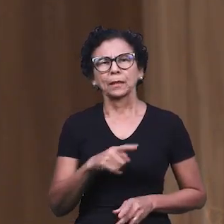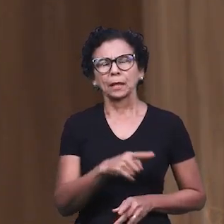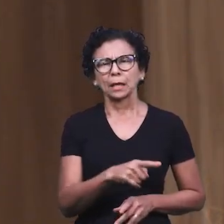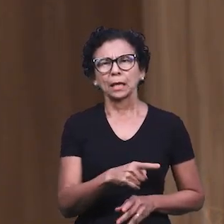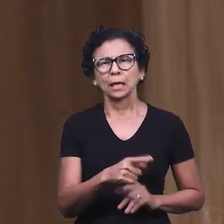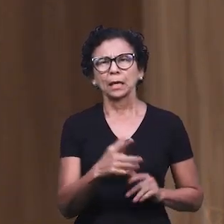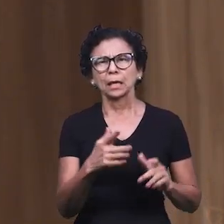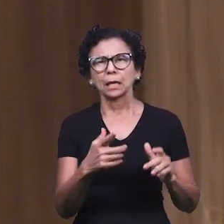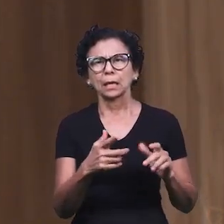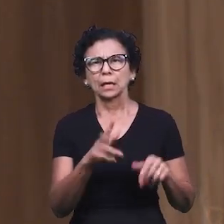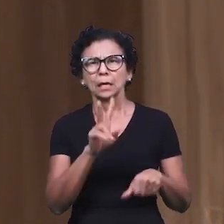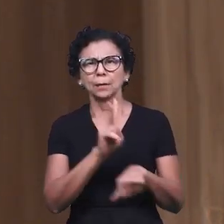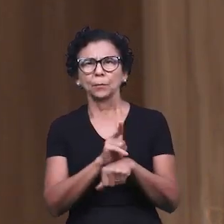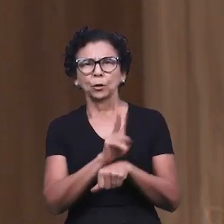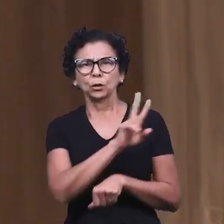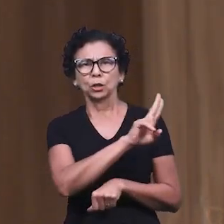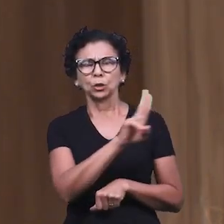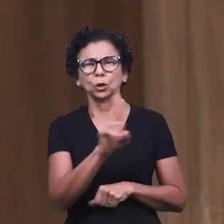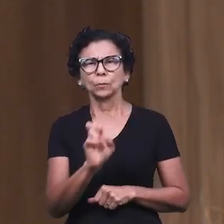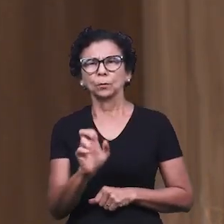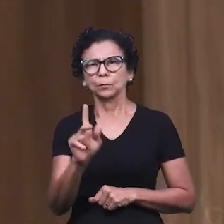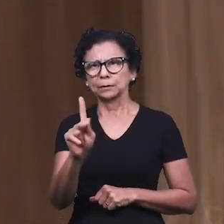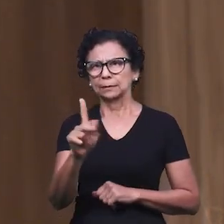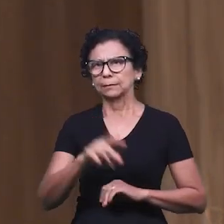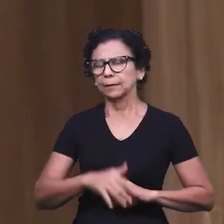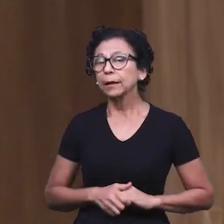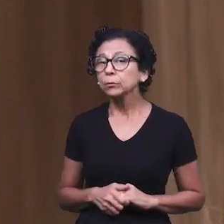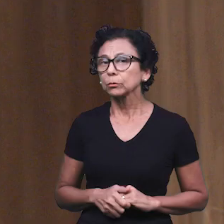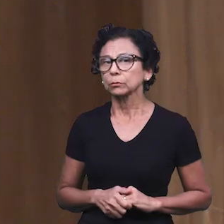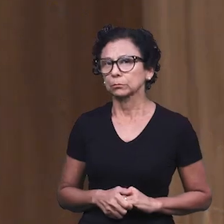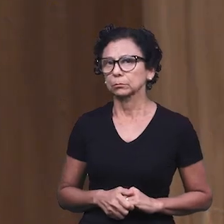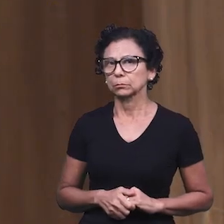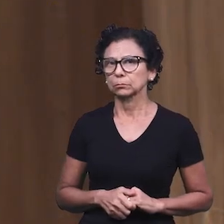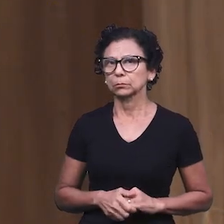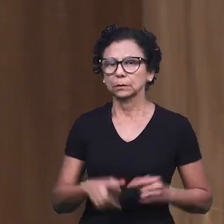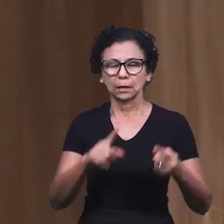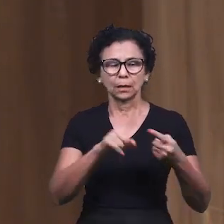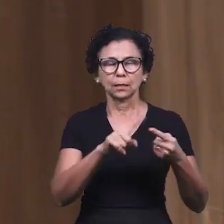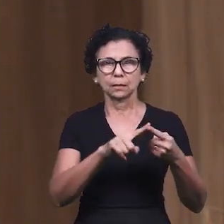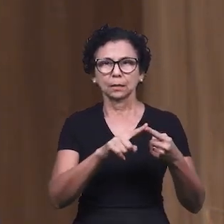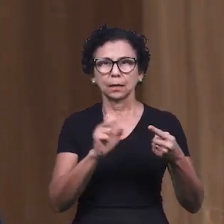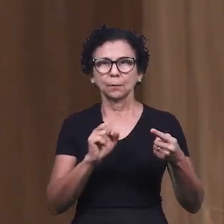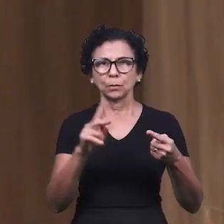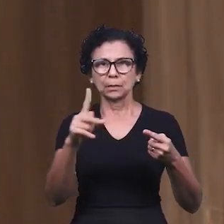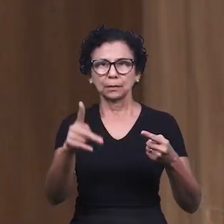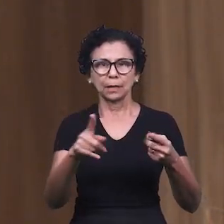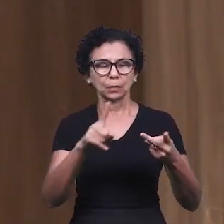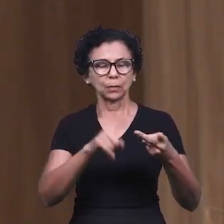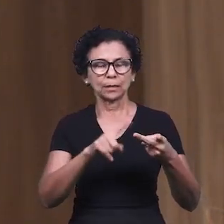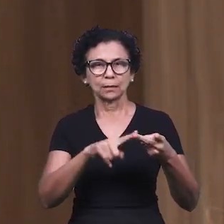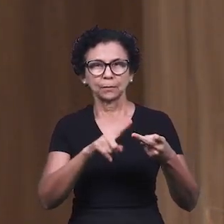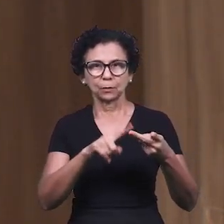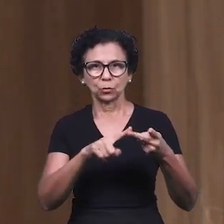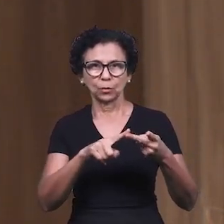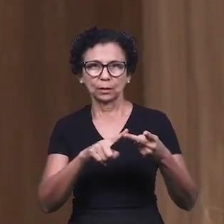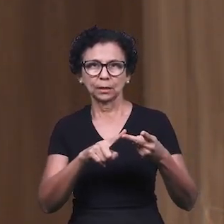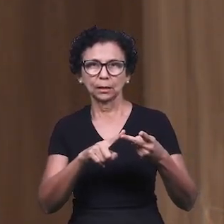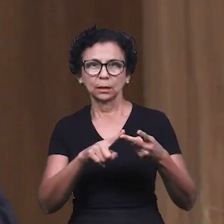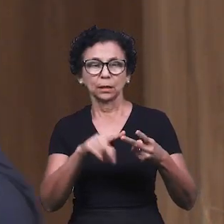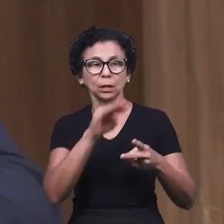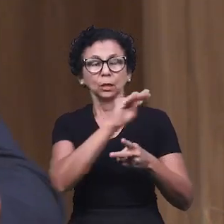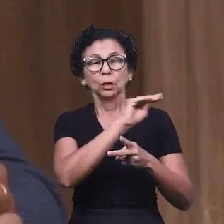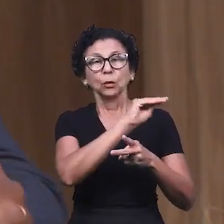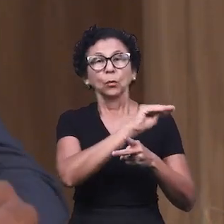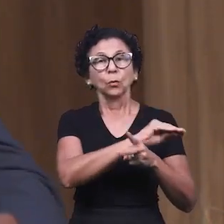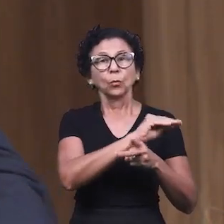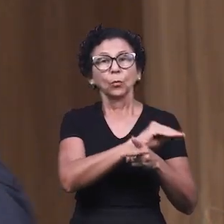prejudicar a subsistência desse aposentado, qual seja, atingir até abaixo dos R$600, que aí